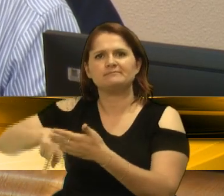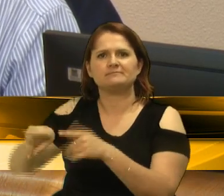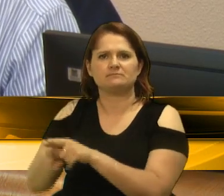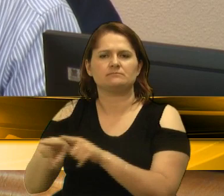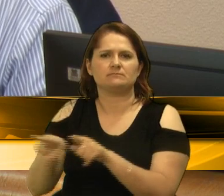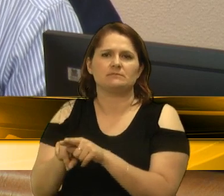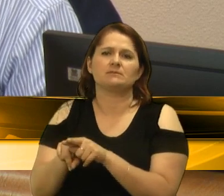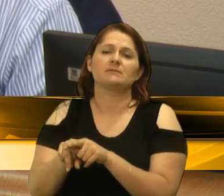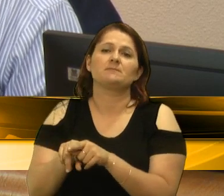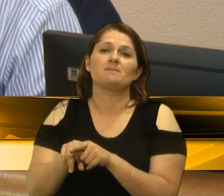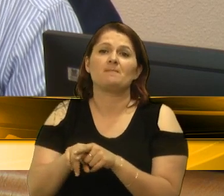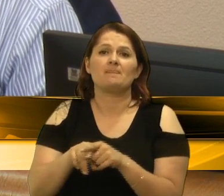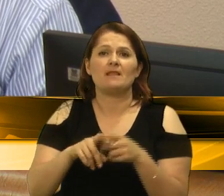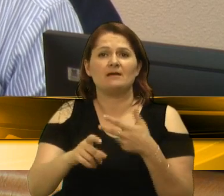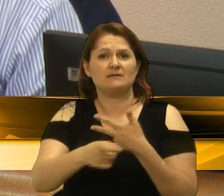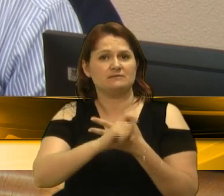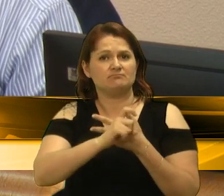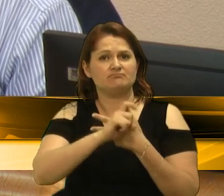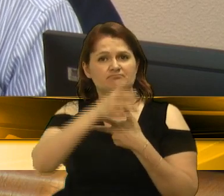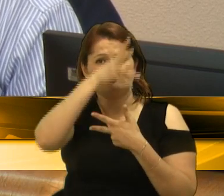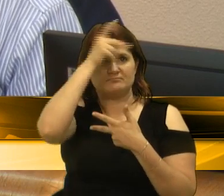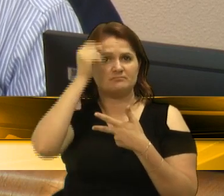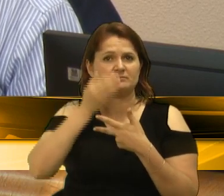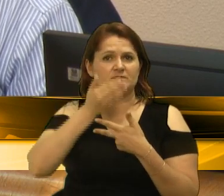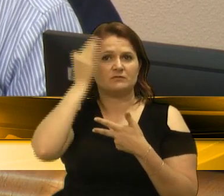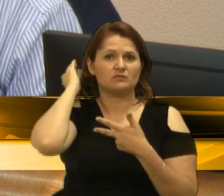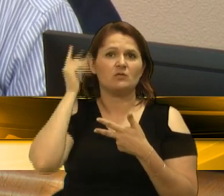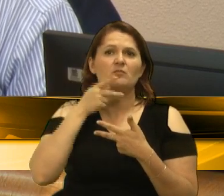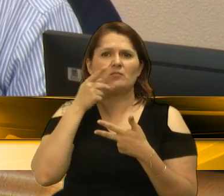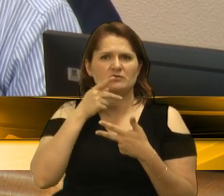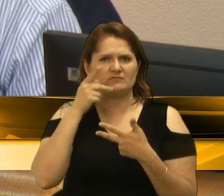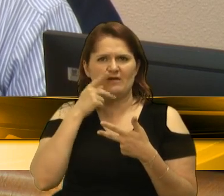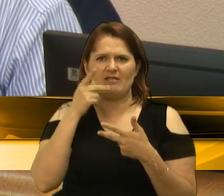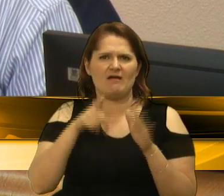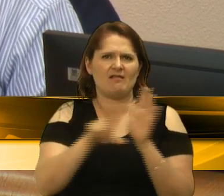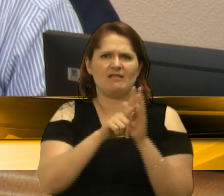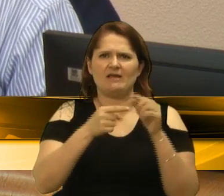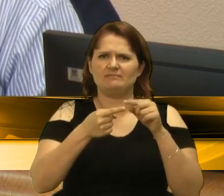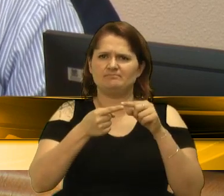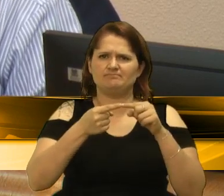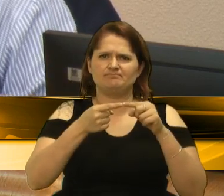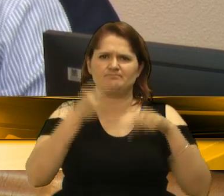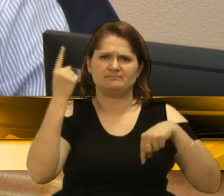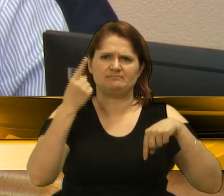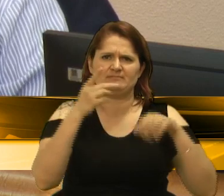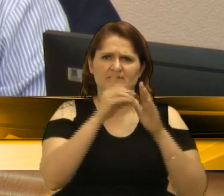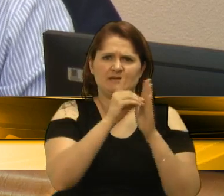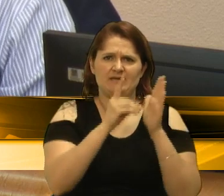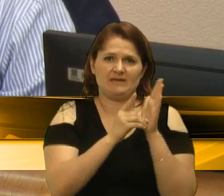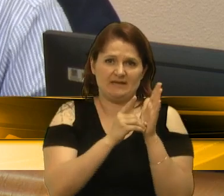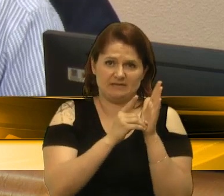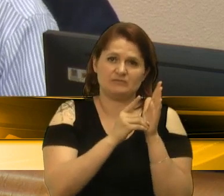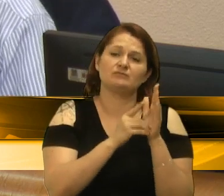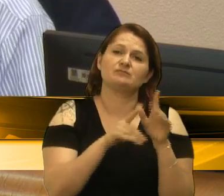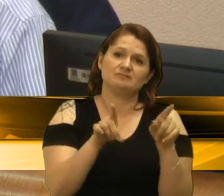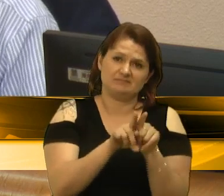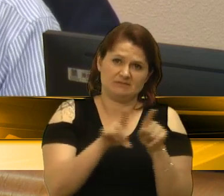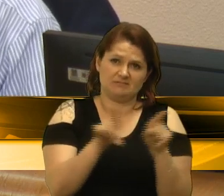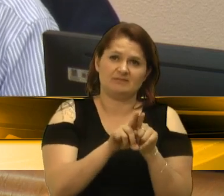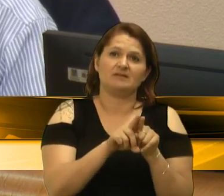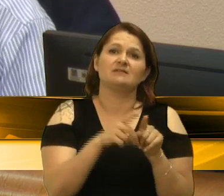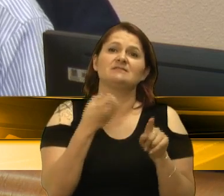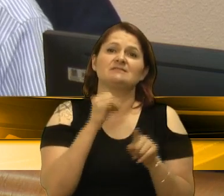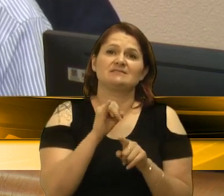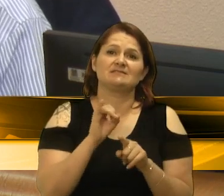nesse ponto, inclusive, o prefeito reconhecer a ilegalidade do decreto, revogá-lo e o processo legislativo de deliberação do